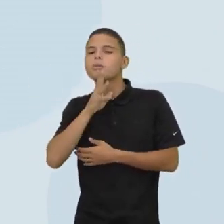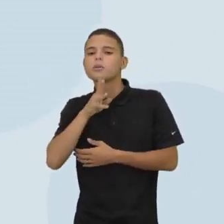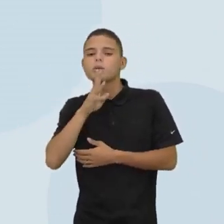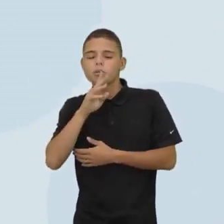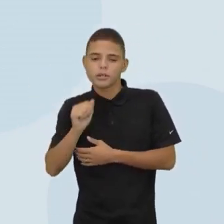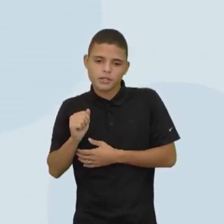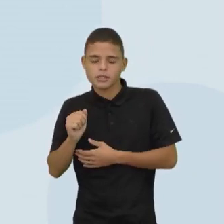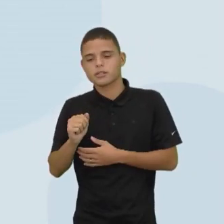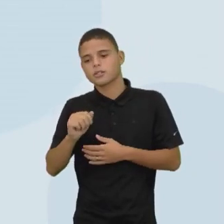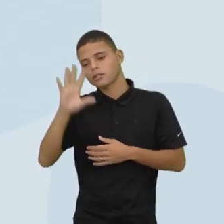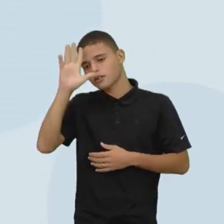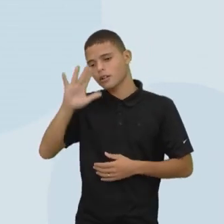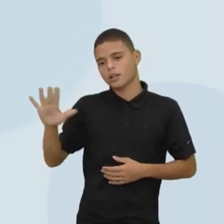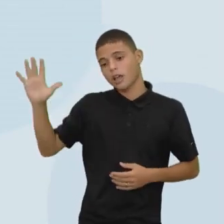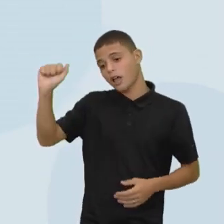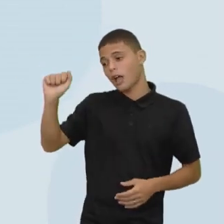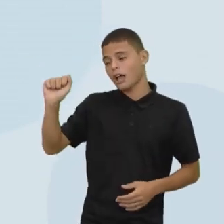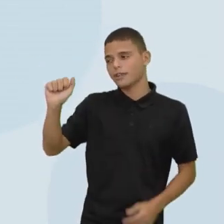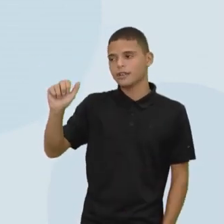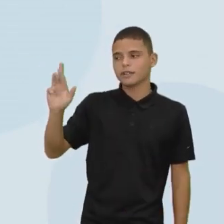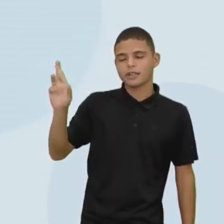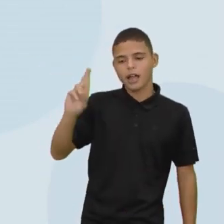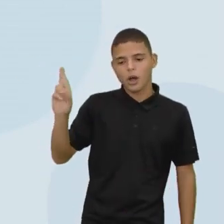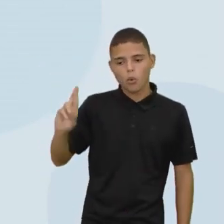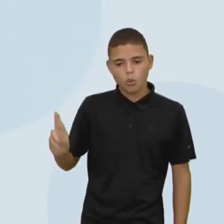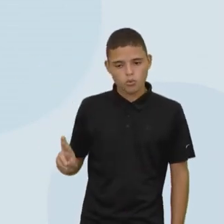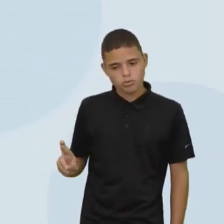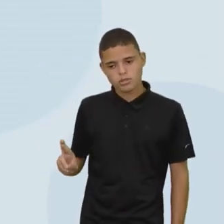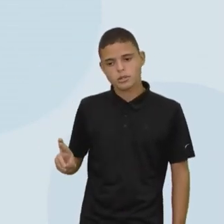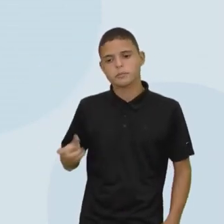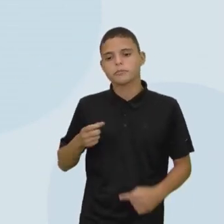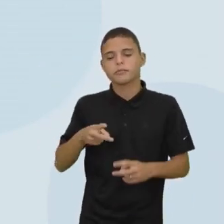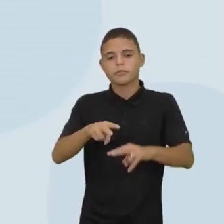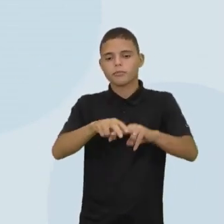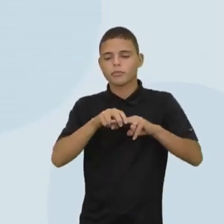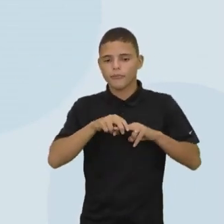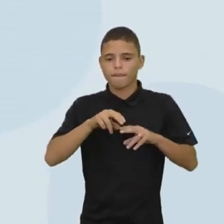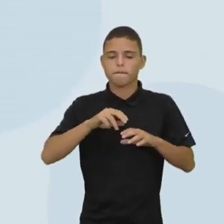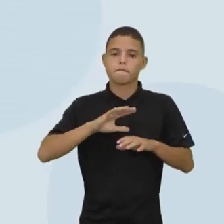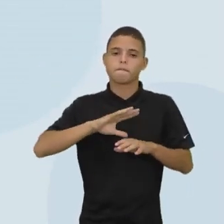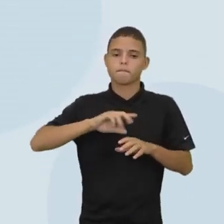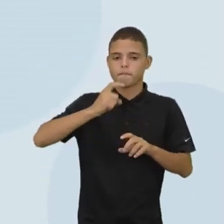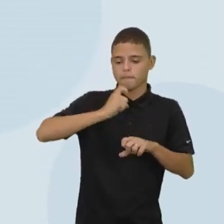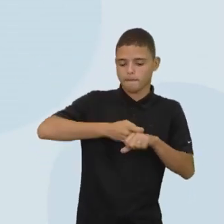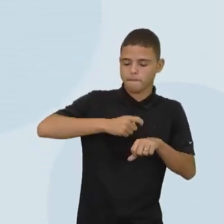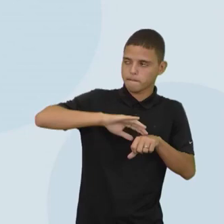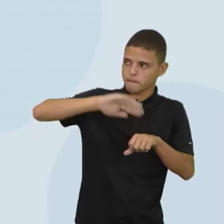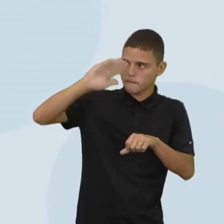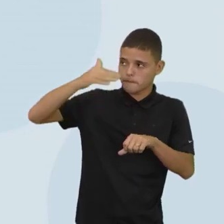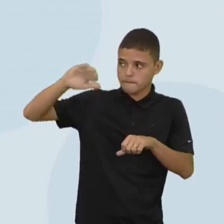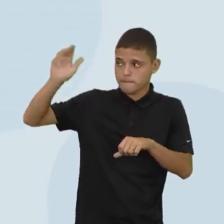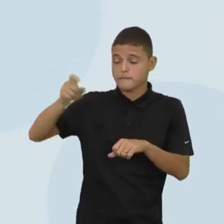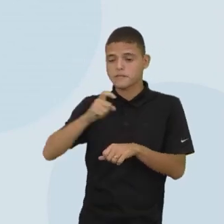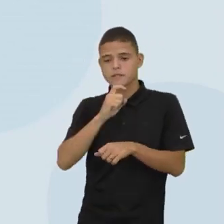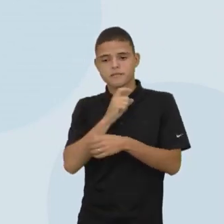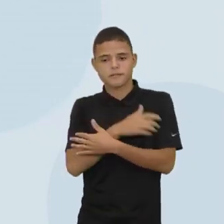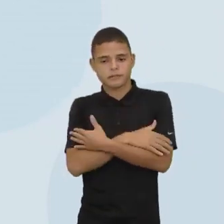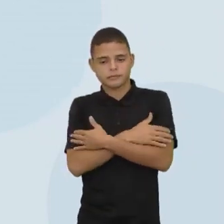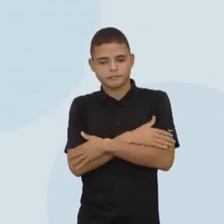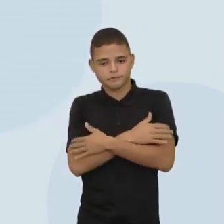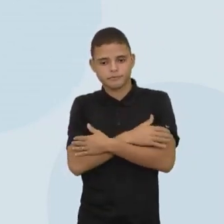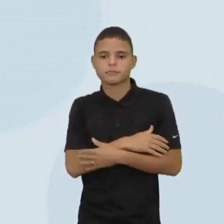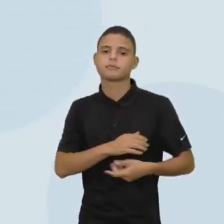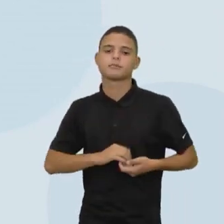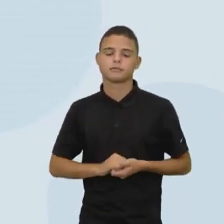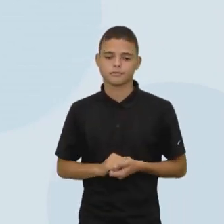região da Rússia, né? Por isso que é em elevadas latitudes. Então o clima lá típico é o continental frio e polar, tá? Porque está